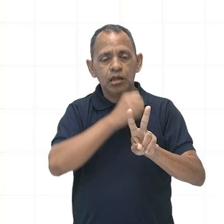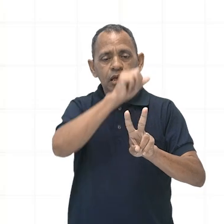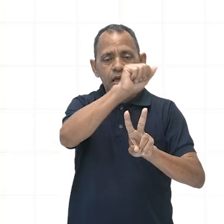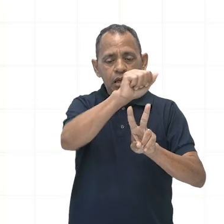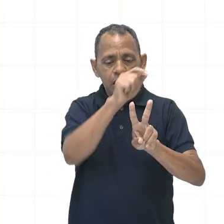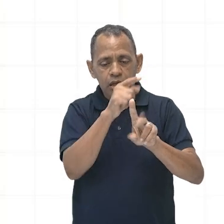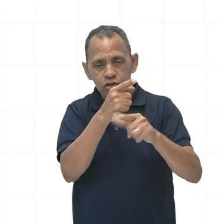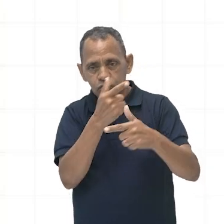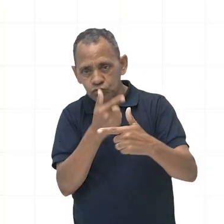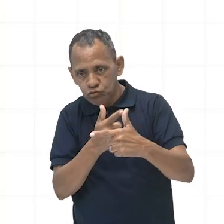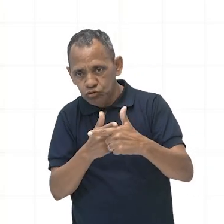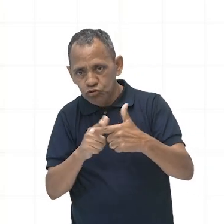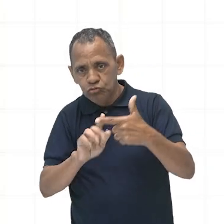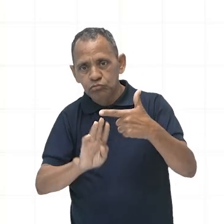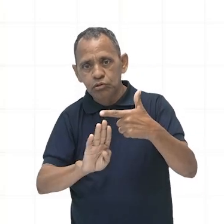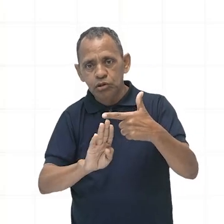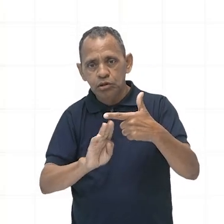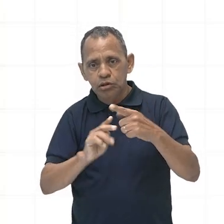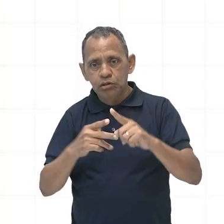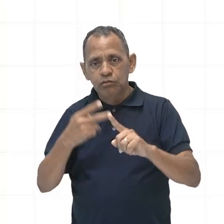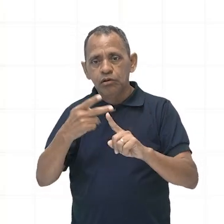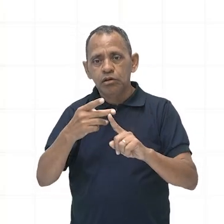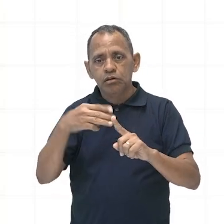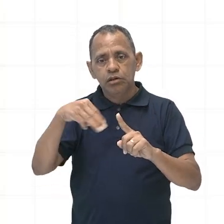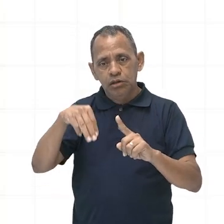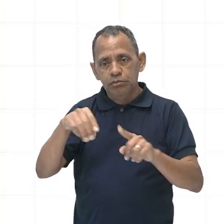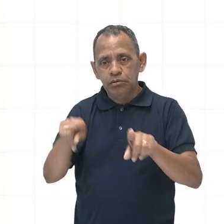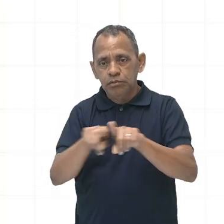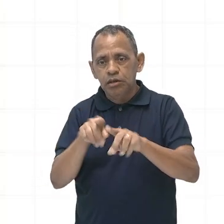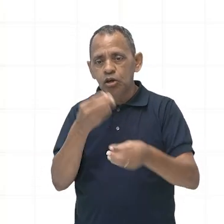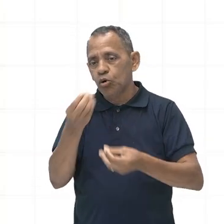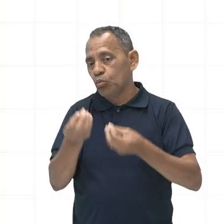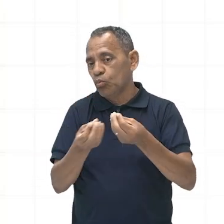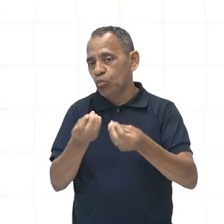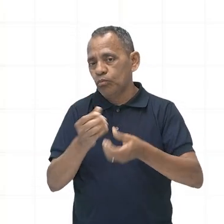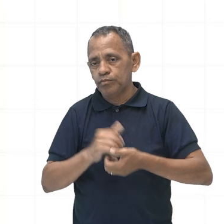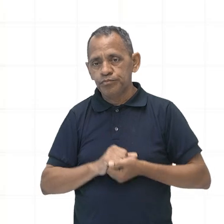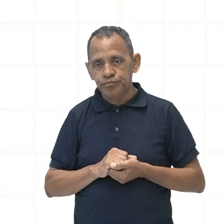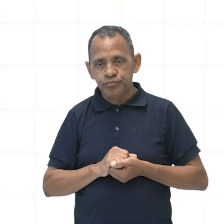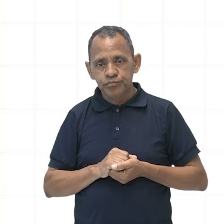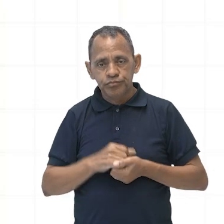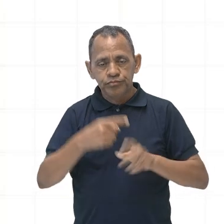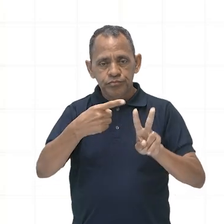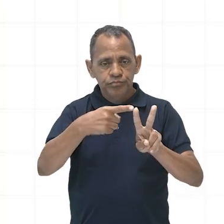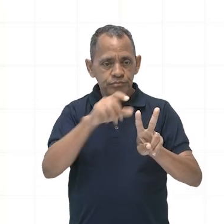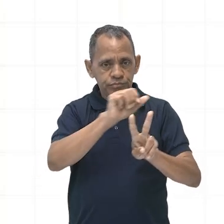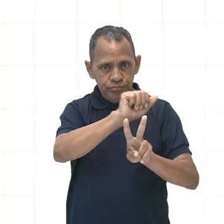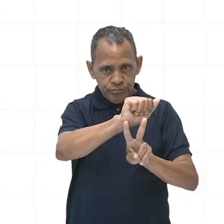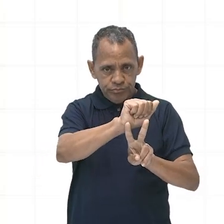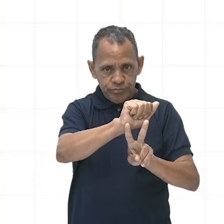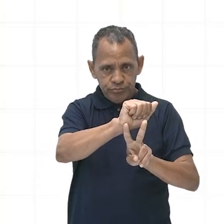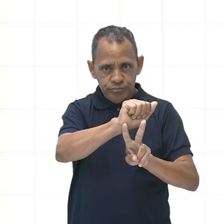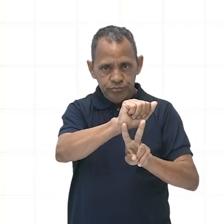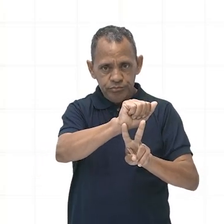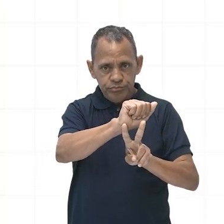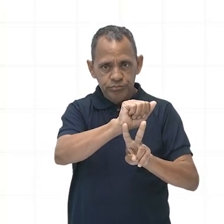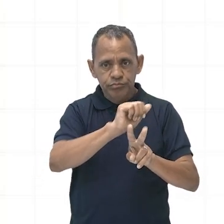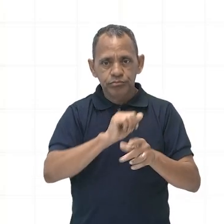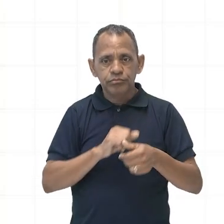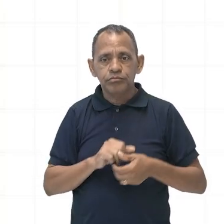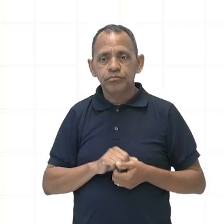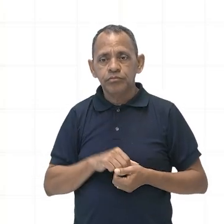elevado a N, o que é que eu posso refazer? Eu posso reescrever isso como sendo raiz de A, raiz N de